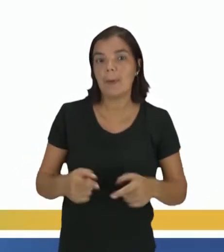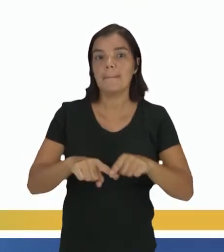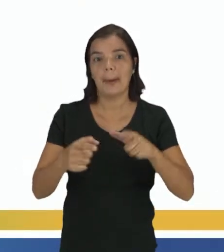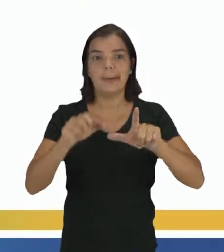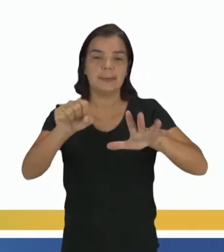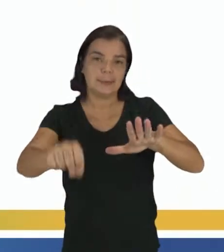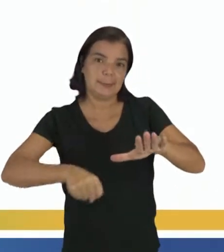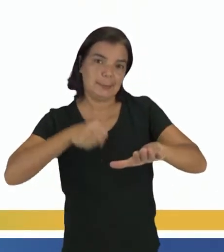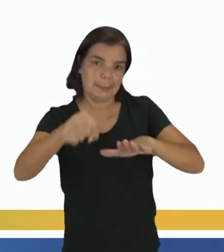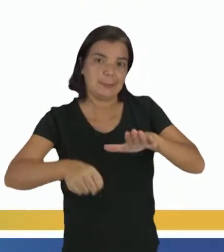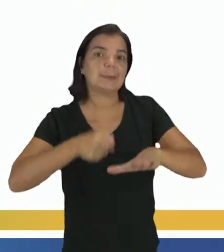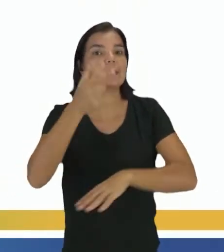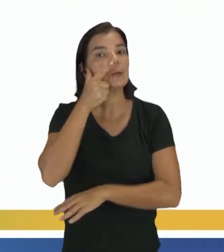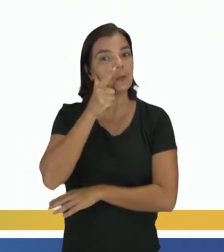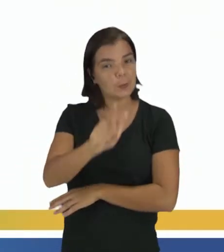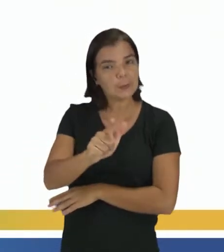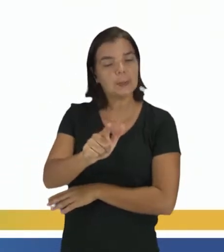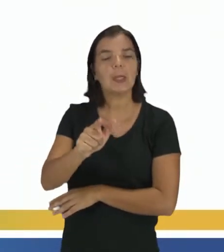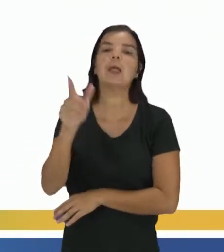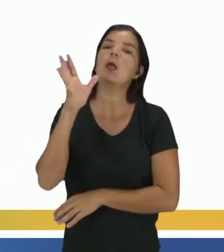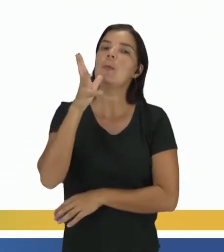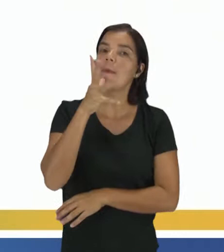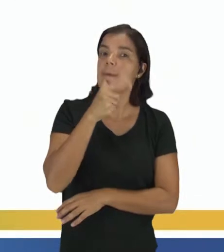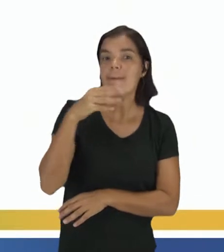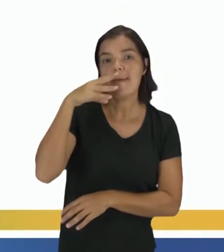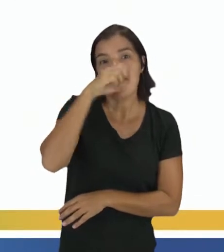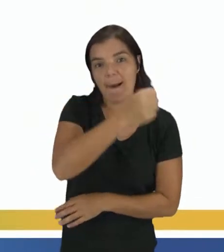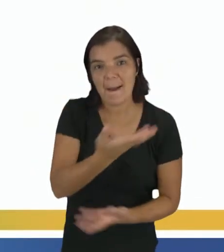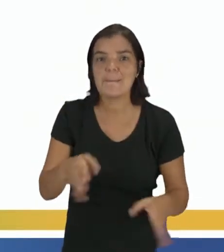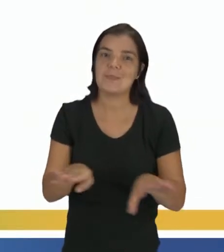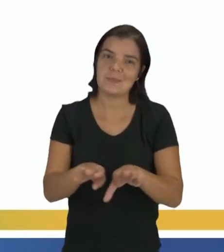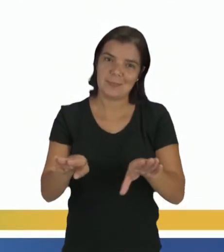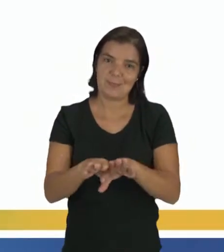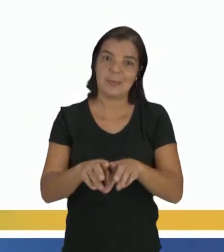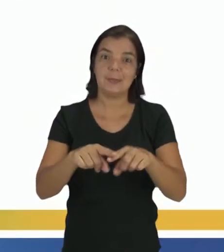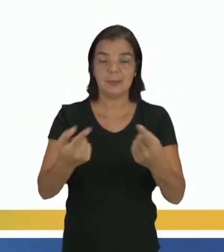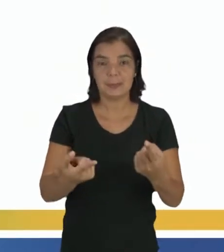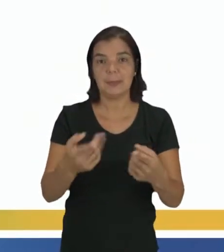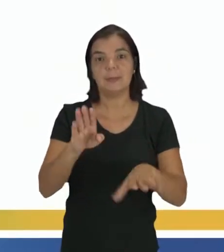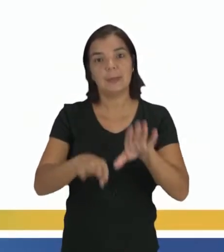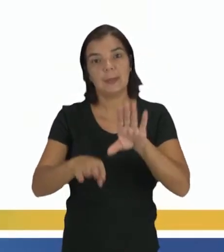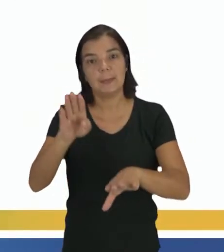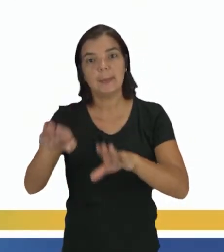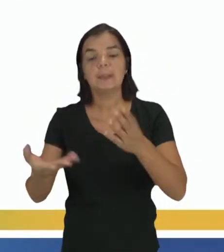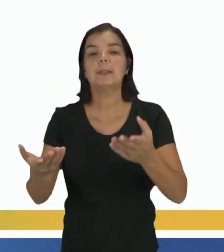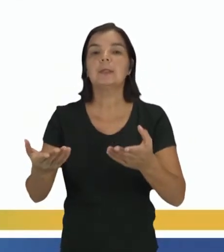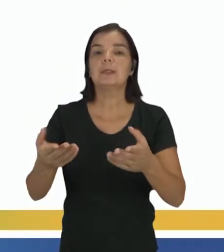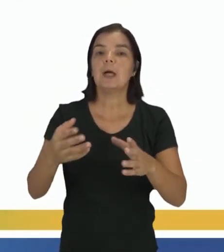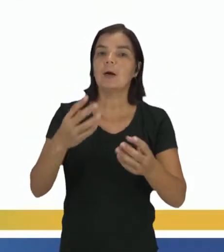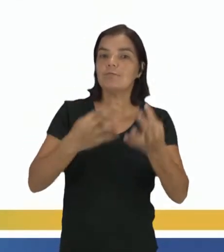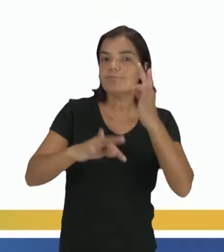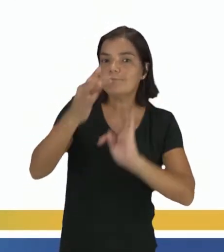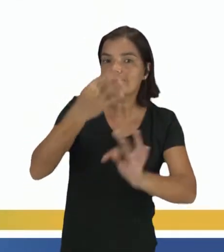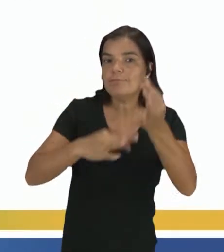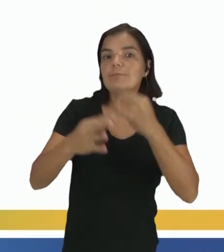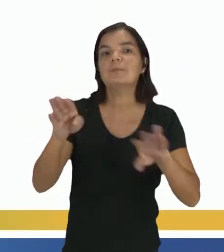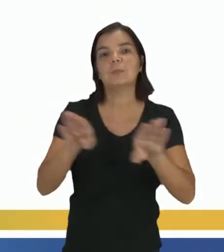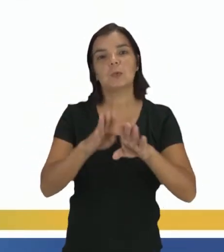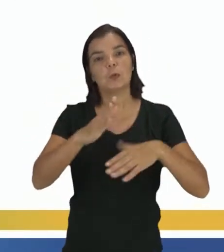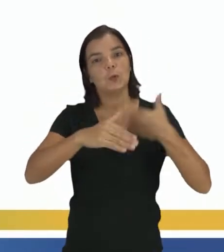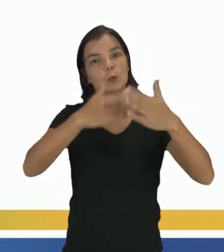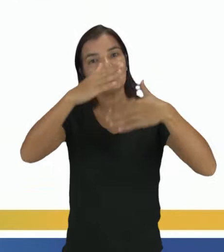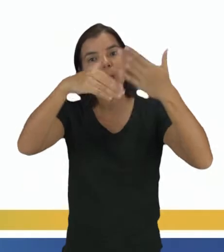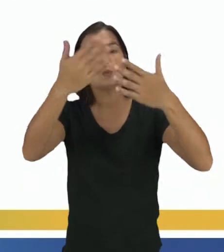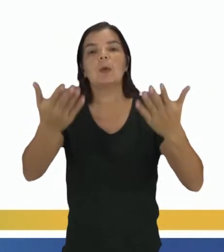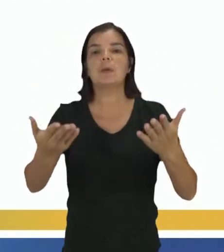ela consegue fazer esse trabalho com mais tempo, sem cansar, Então fica a cargo desses mecanismos, dessas tecnologias, desenvolver